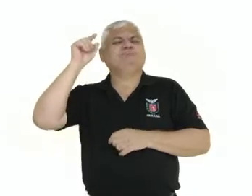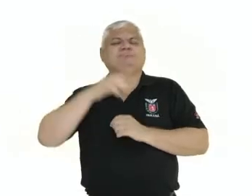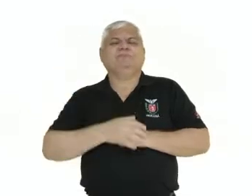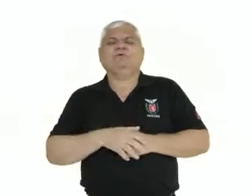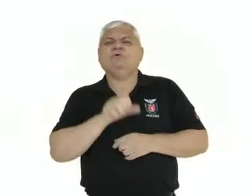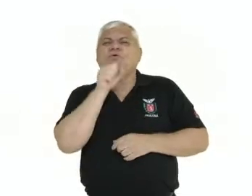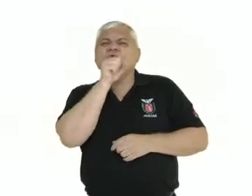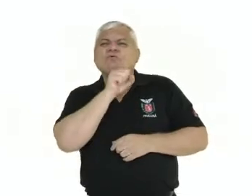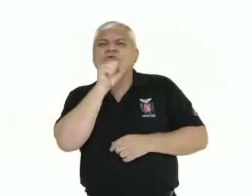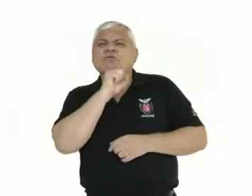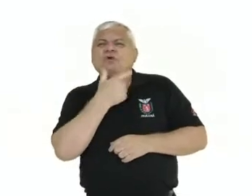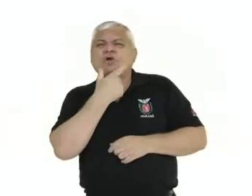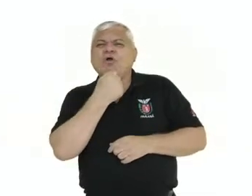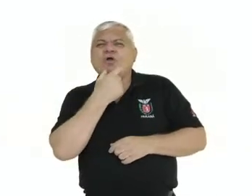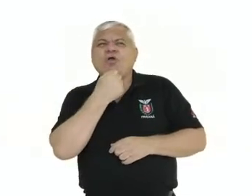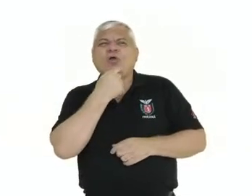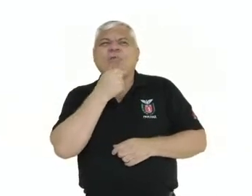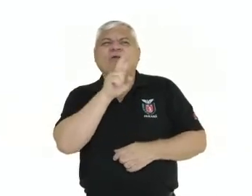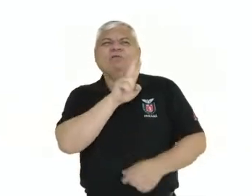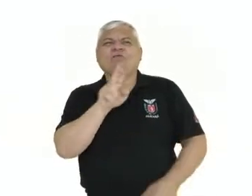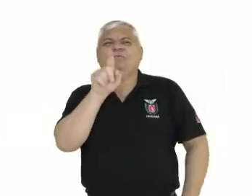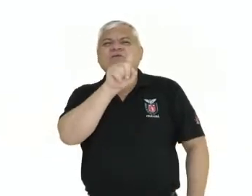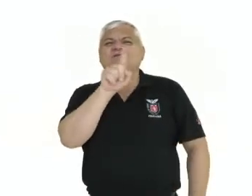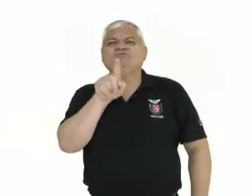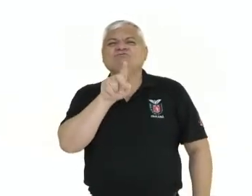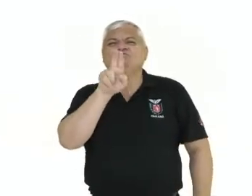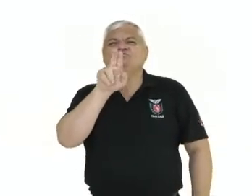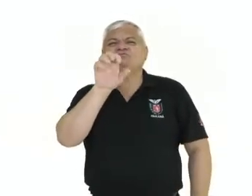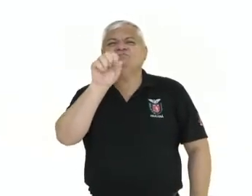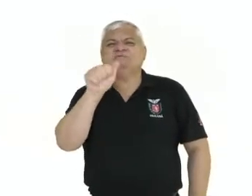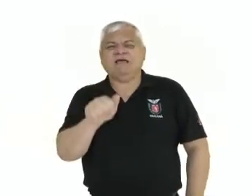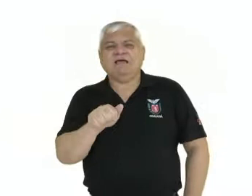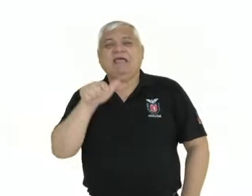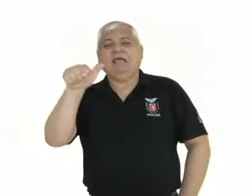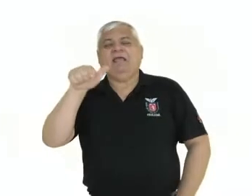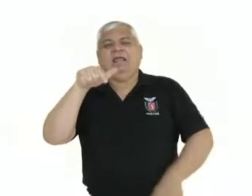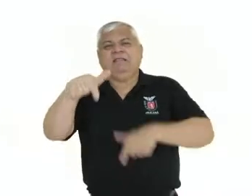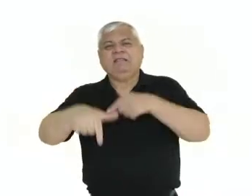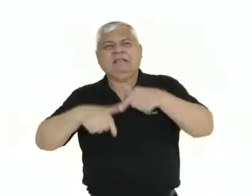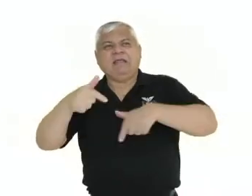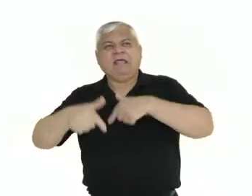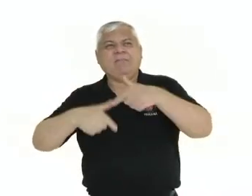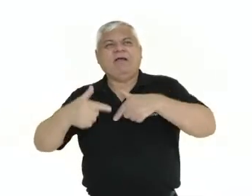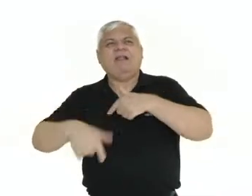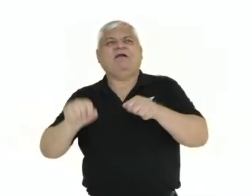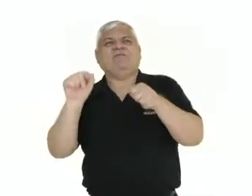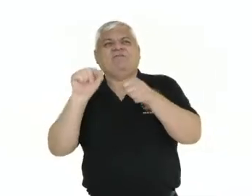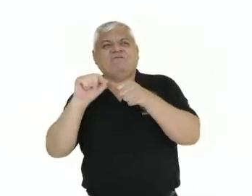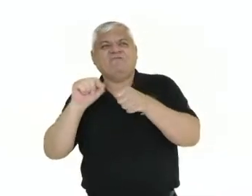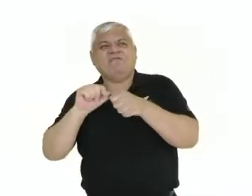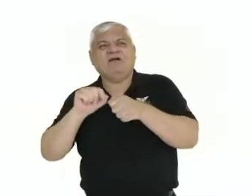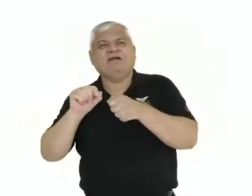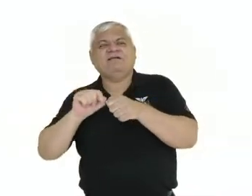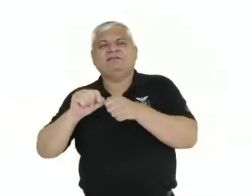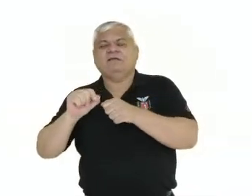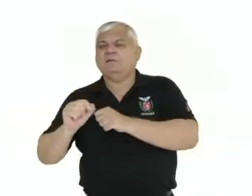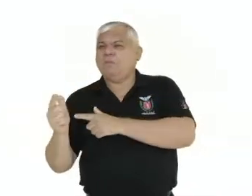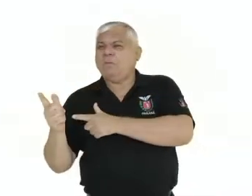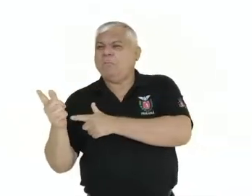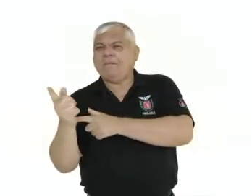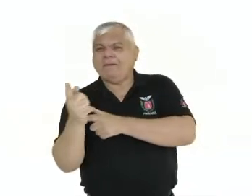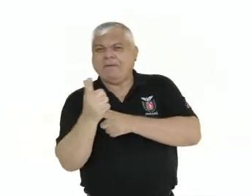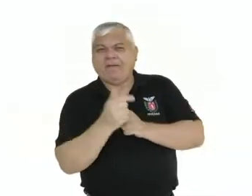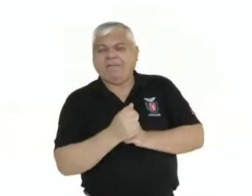Zusa, que trabalhava pelo ofício de carapina. A sua oficina era um brinco,